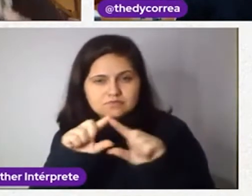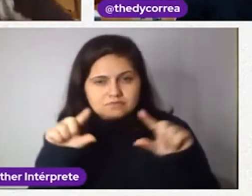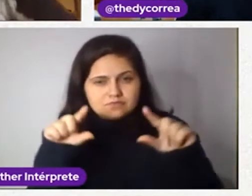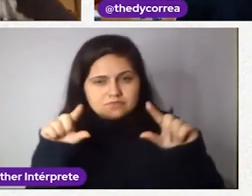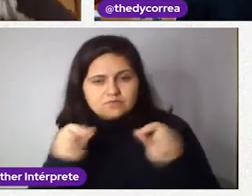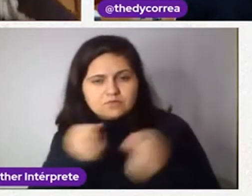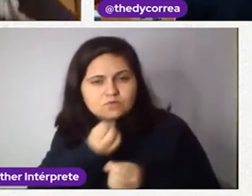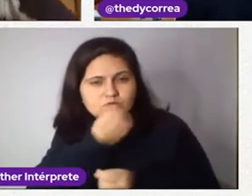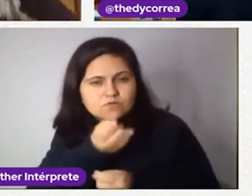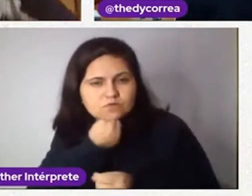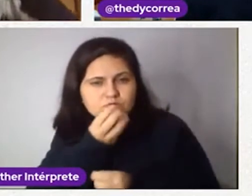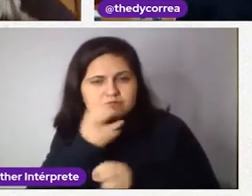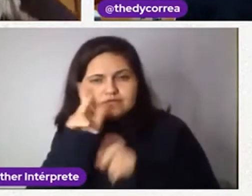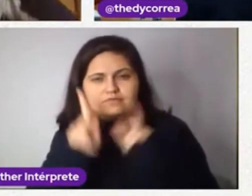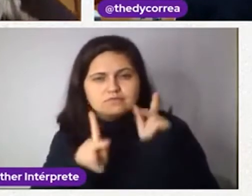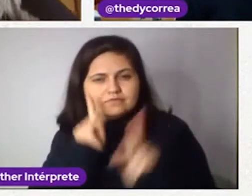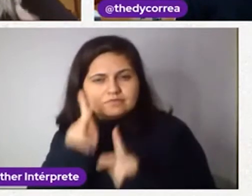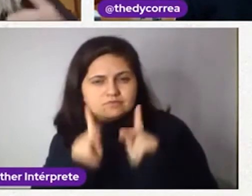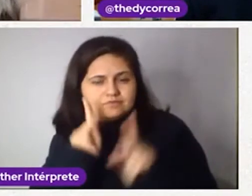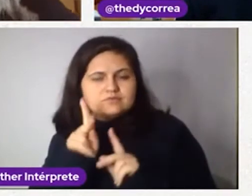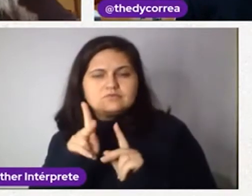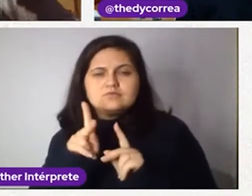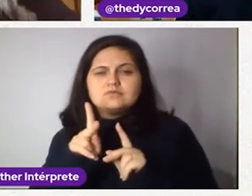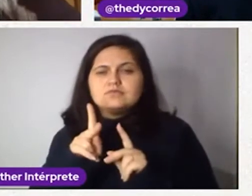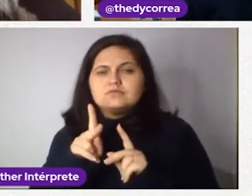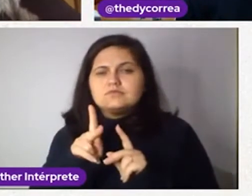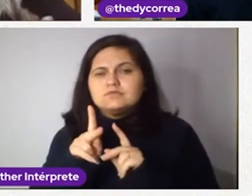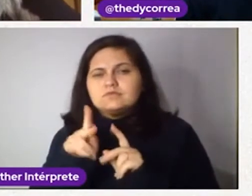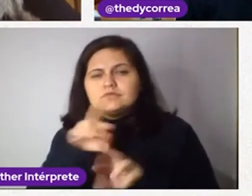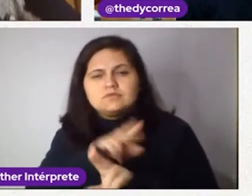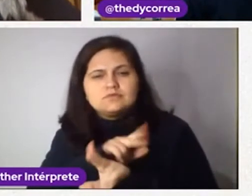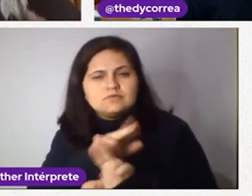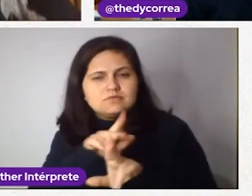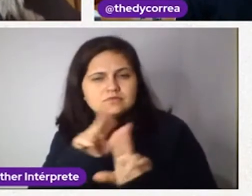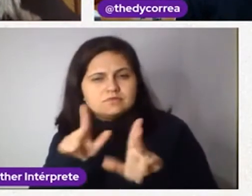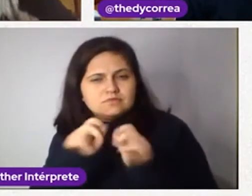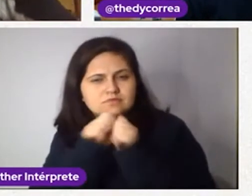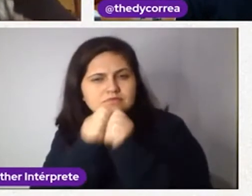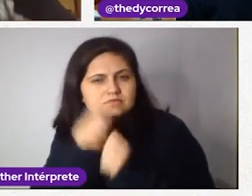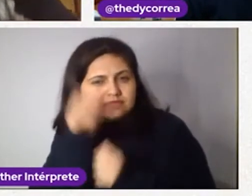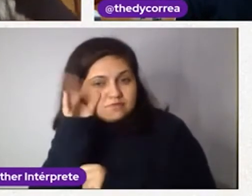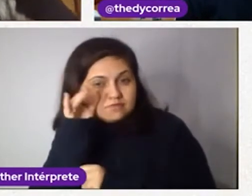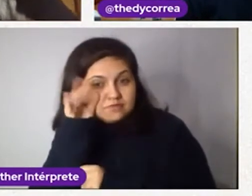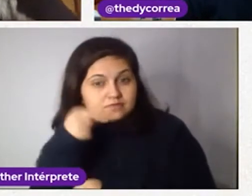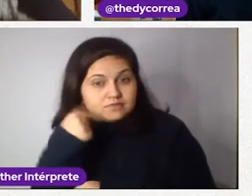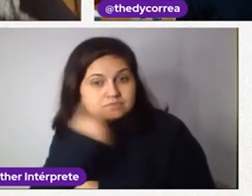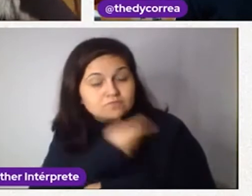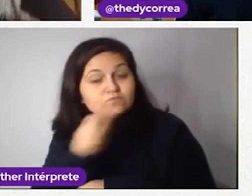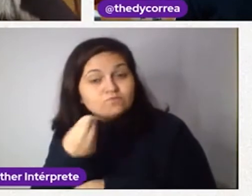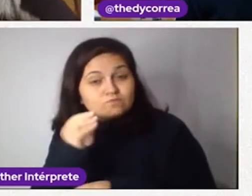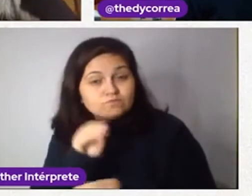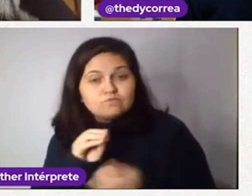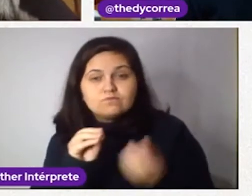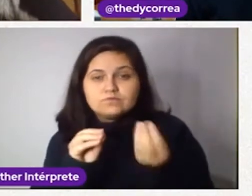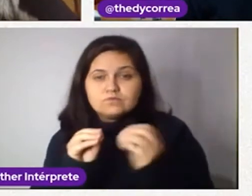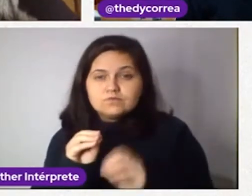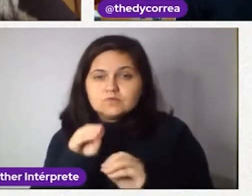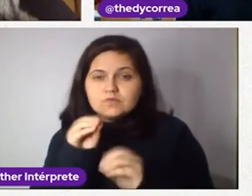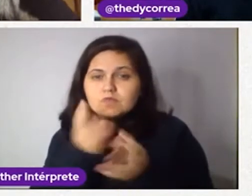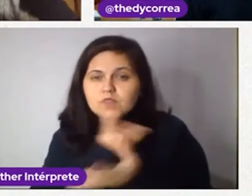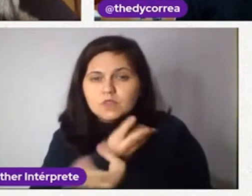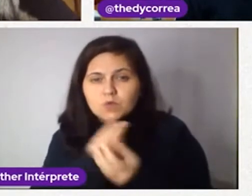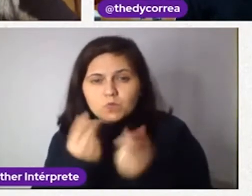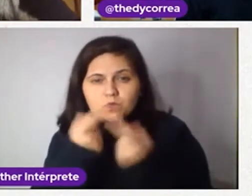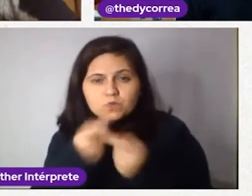alguns comentários das pessoas, as pessoas várias que estão aqui assistindo a gente, colocando, né, que muitas